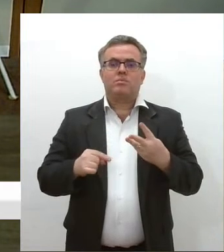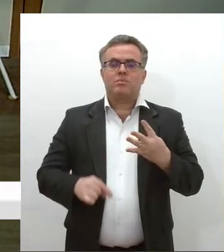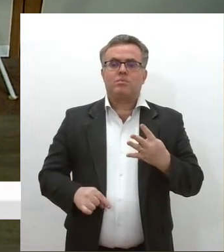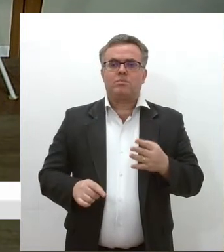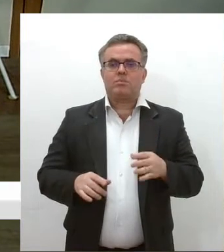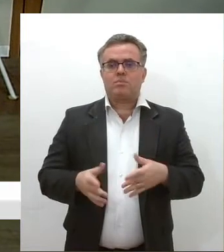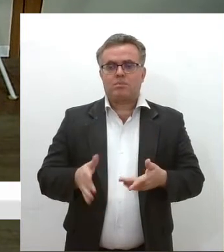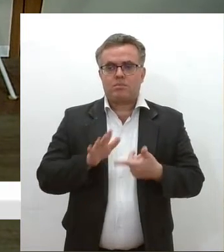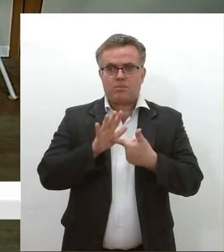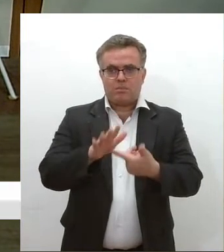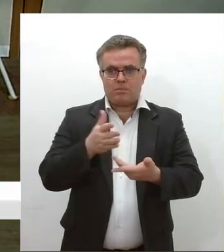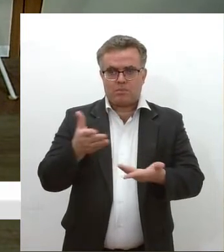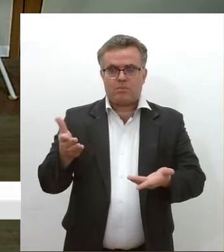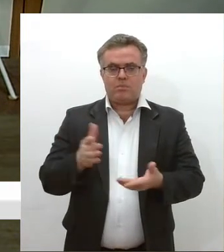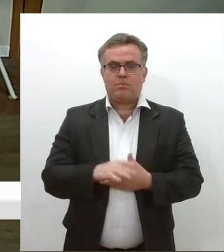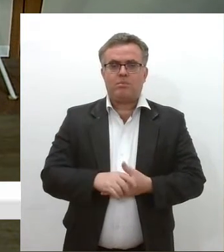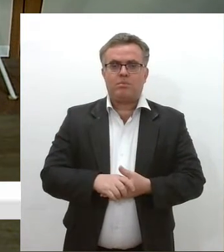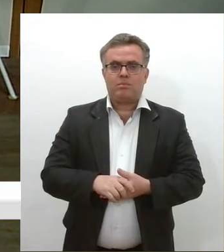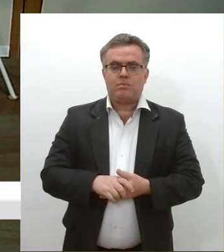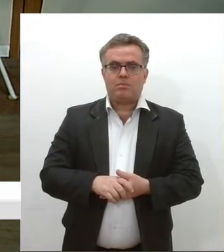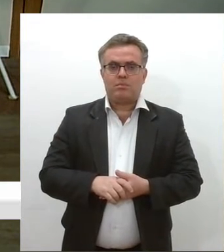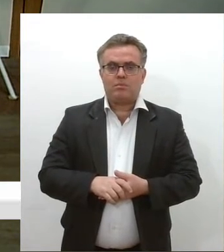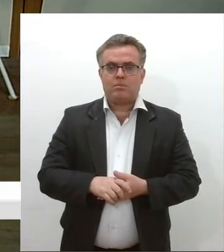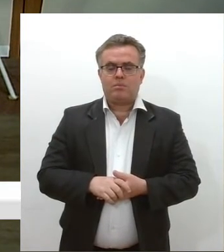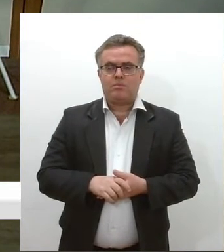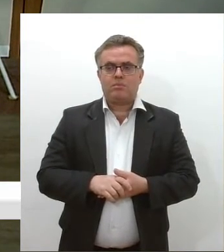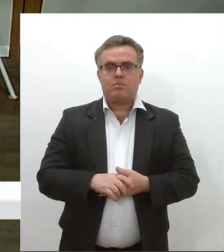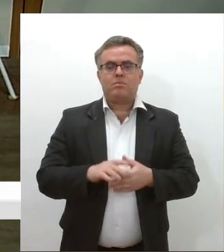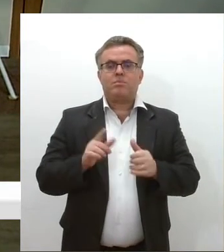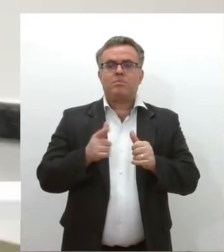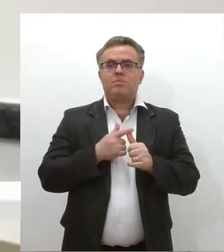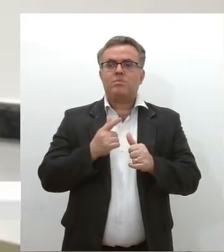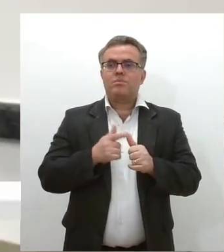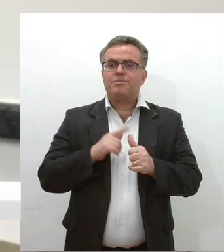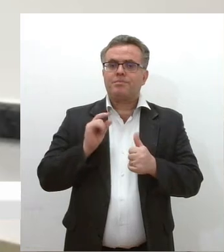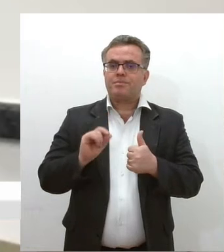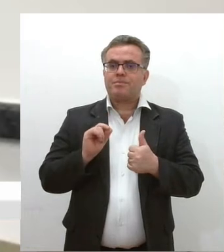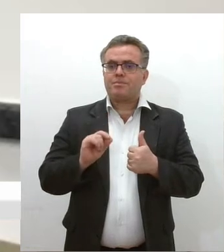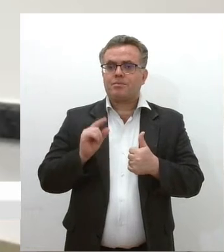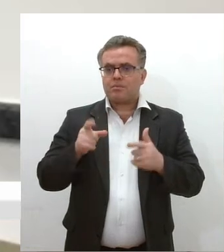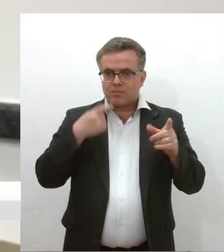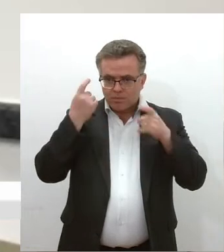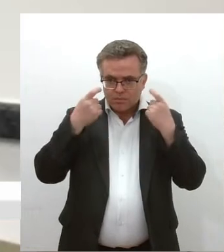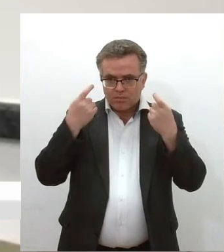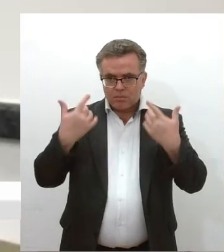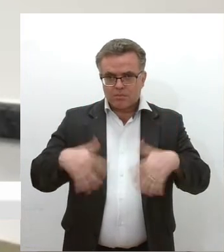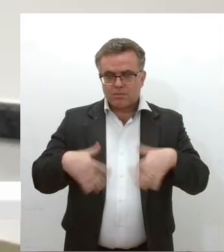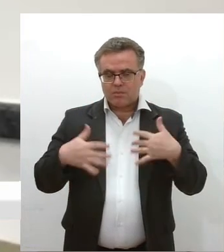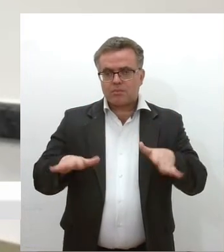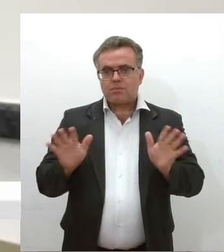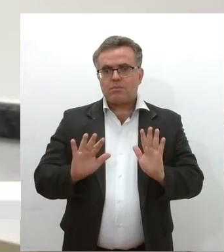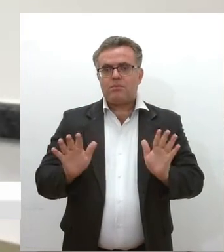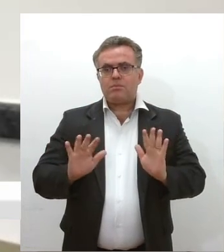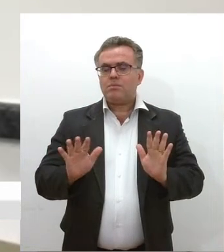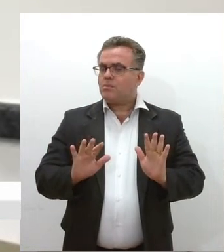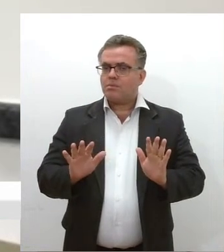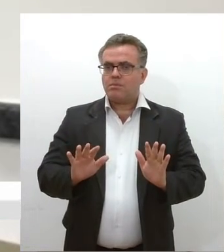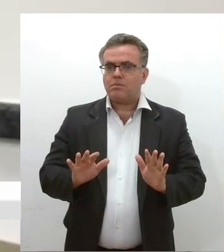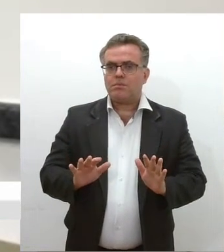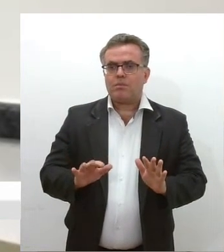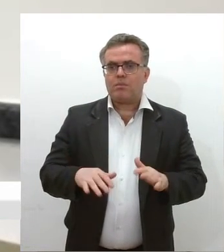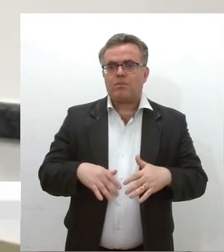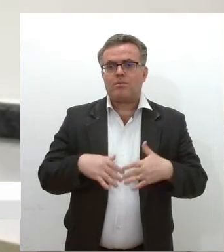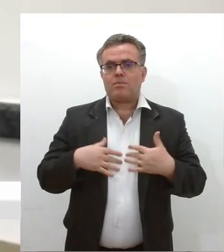mulheres? Bom, a primeira coisa é não se desesperar. Por quê? Porque simplesmente